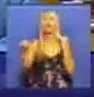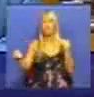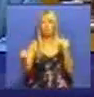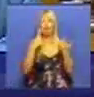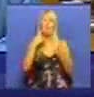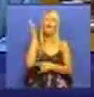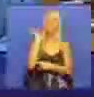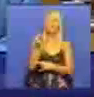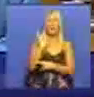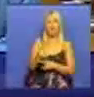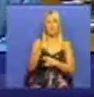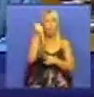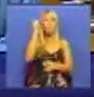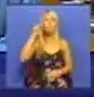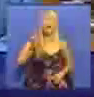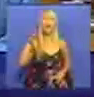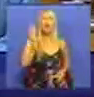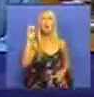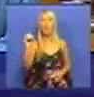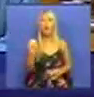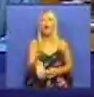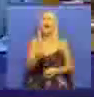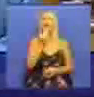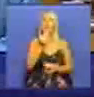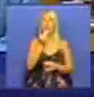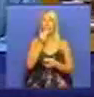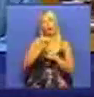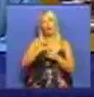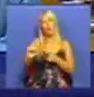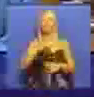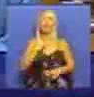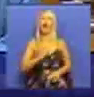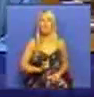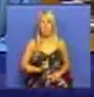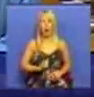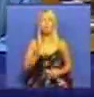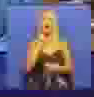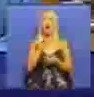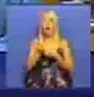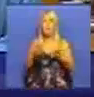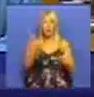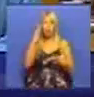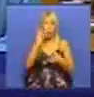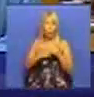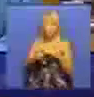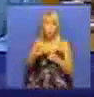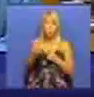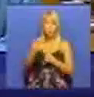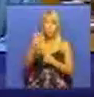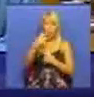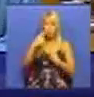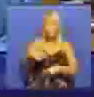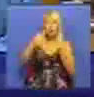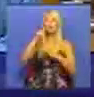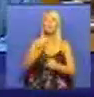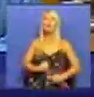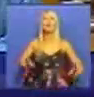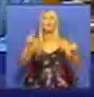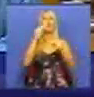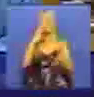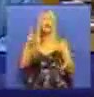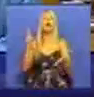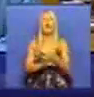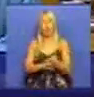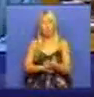bancos alimentares contra a fome, não para de aumentar e apresenta até novas realidades, atingindo milhões